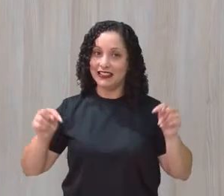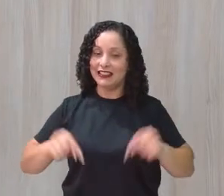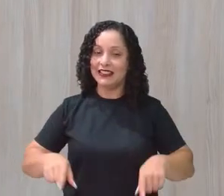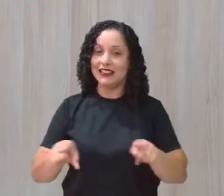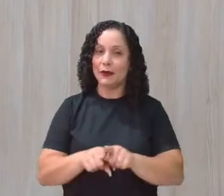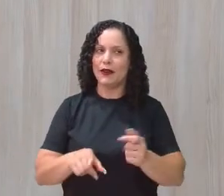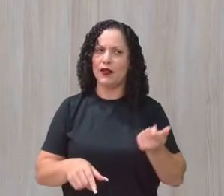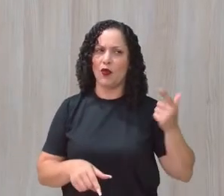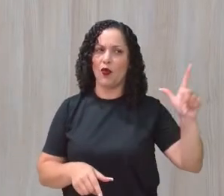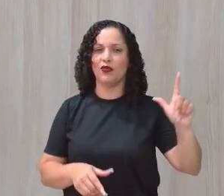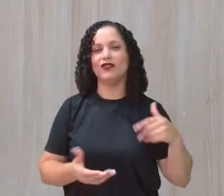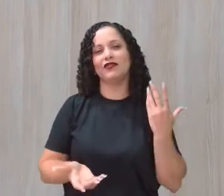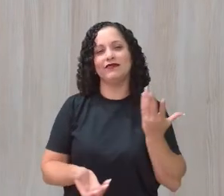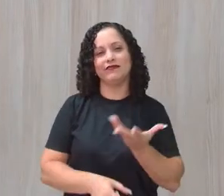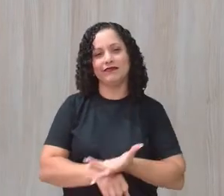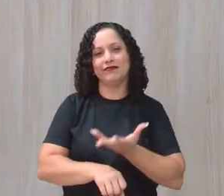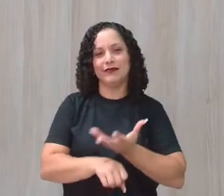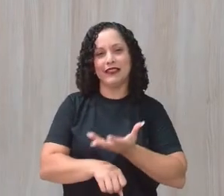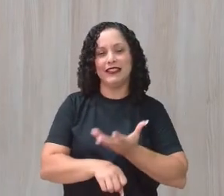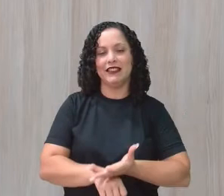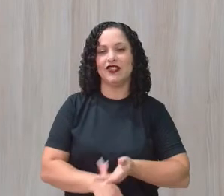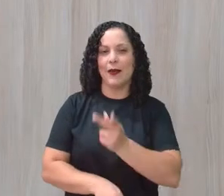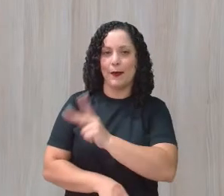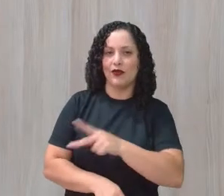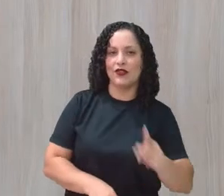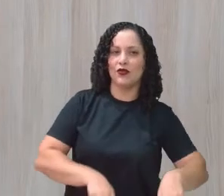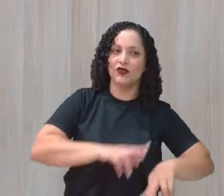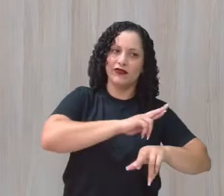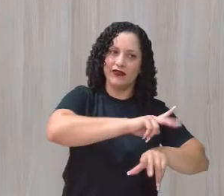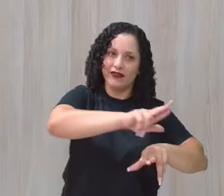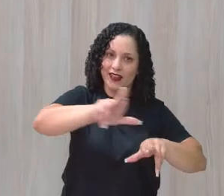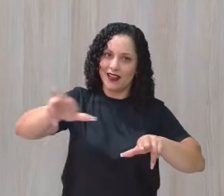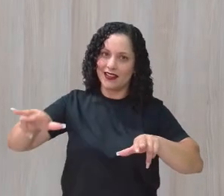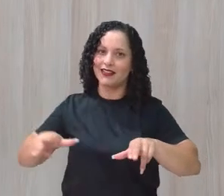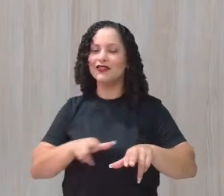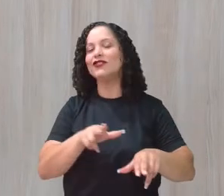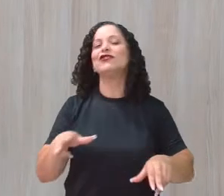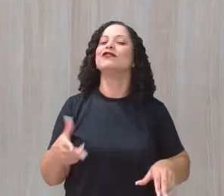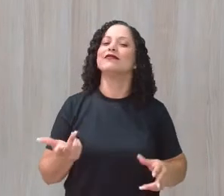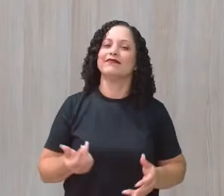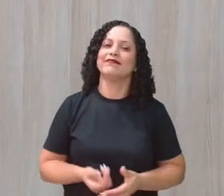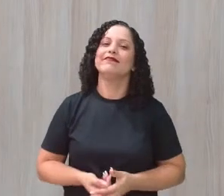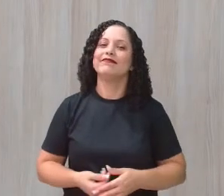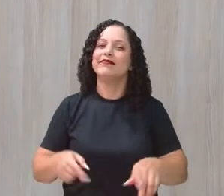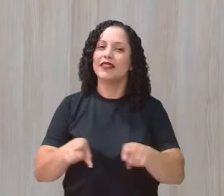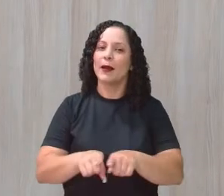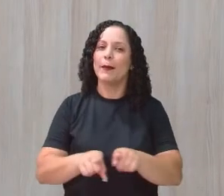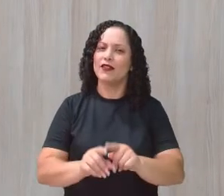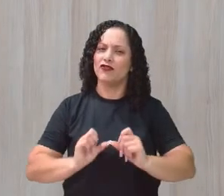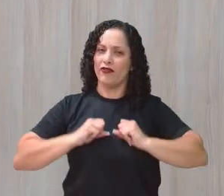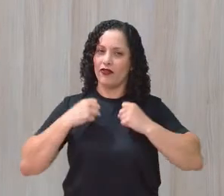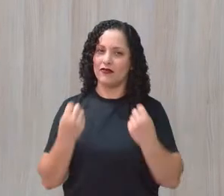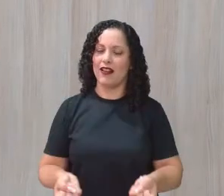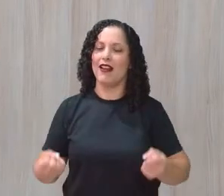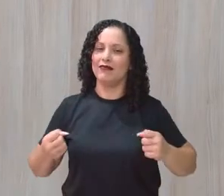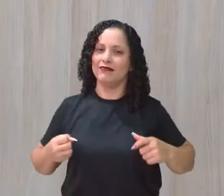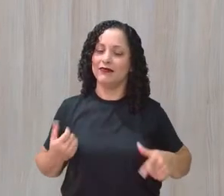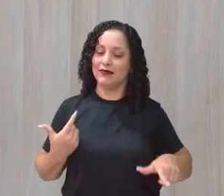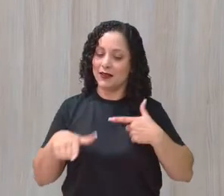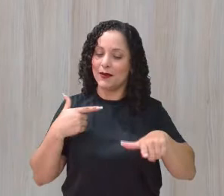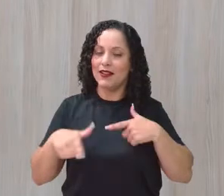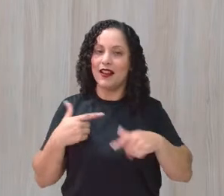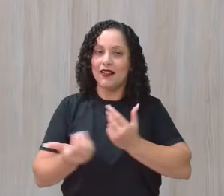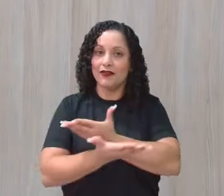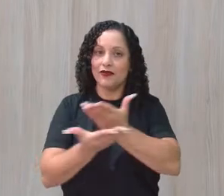outras disciplinas também, os professores, porque só não temos professoras, né? Estamos trabalhando nisso, para que vocês tenham